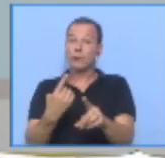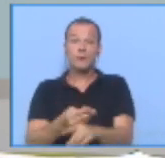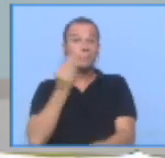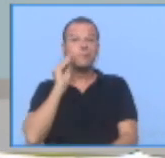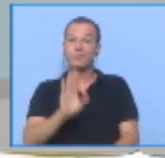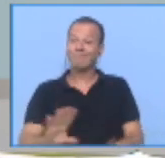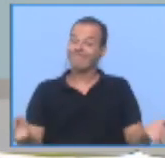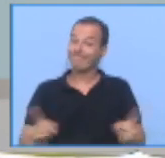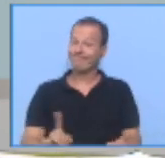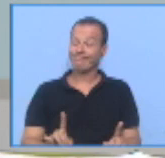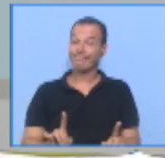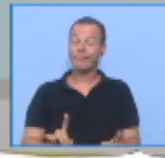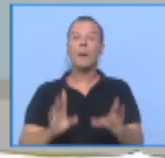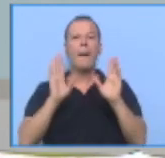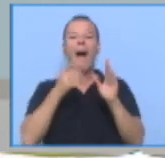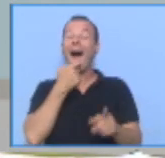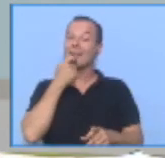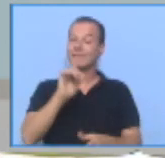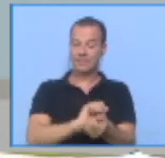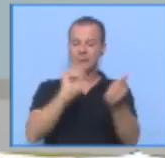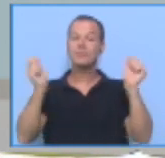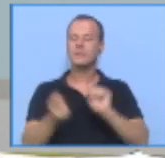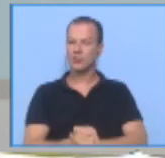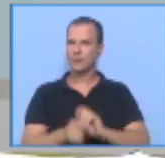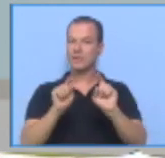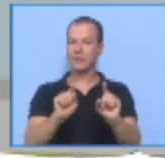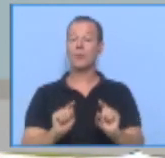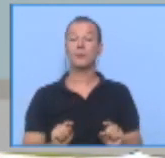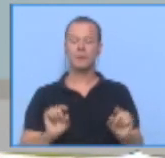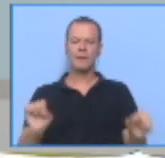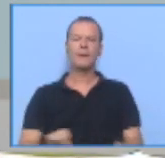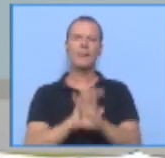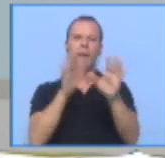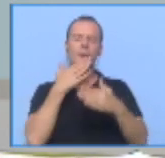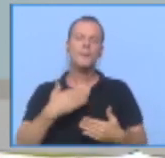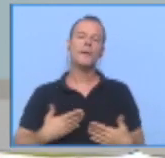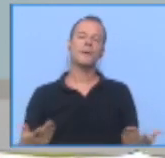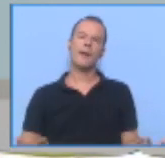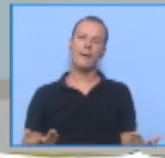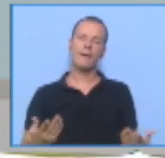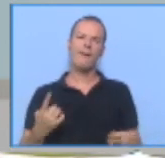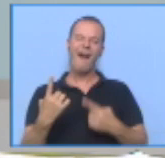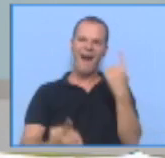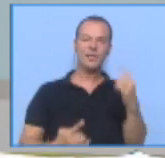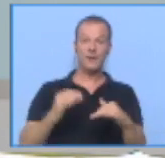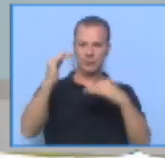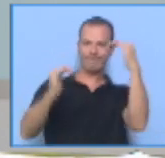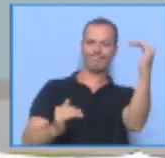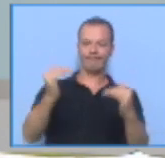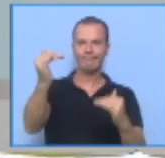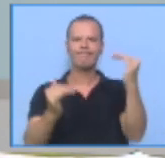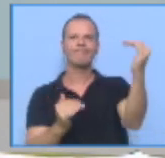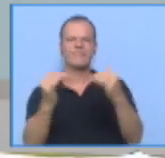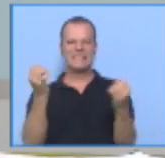são, têm que ser transformadas, tem que haver essa transformação. Claro que isso traz sempre certos desequilíbrios,